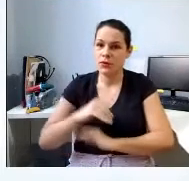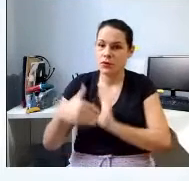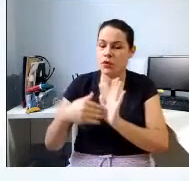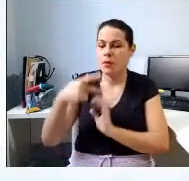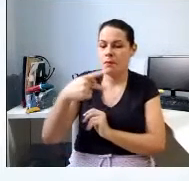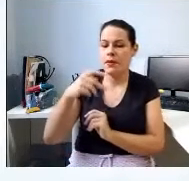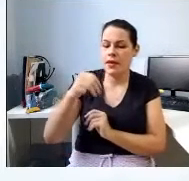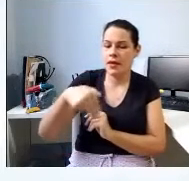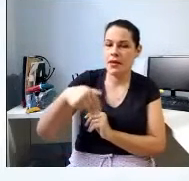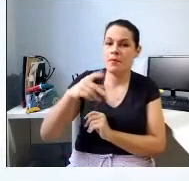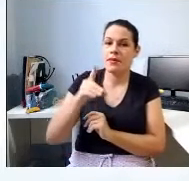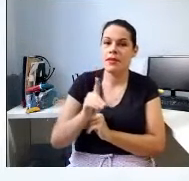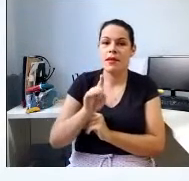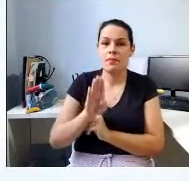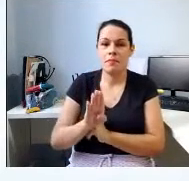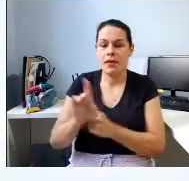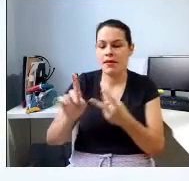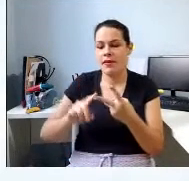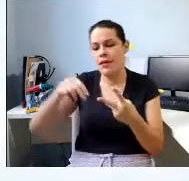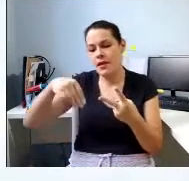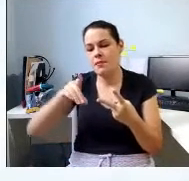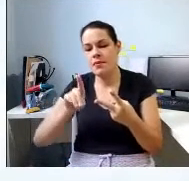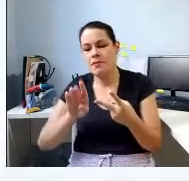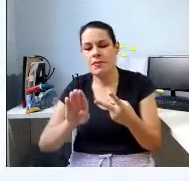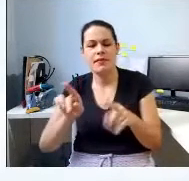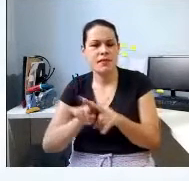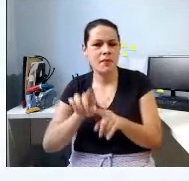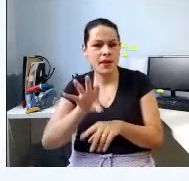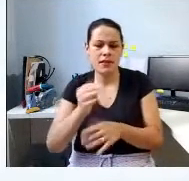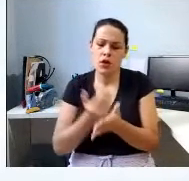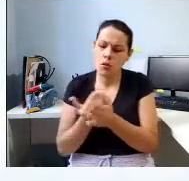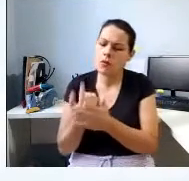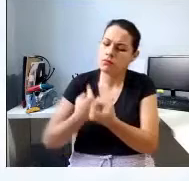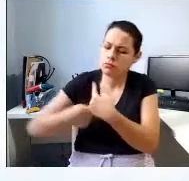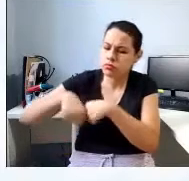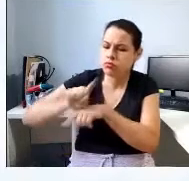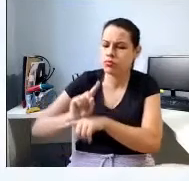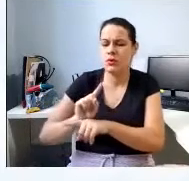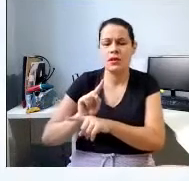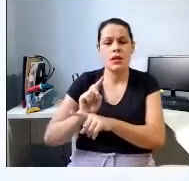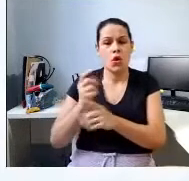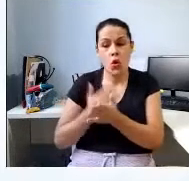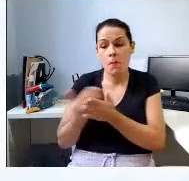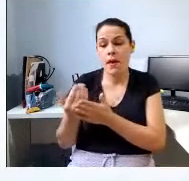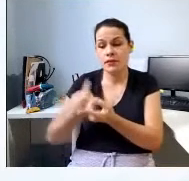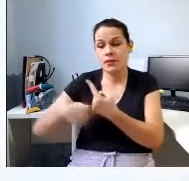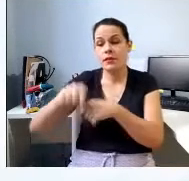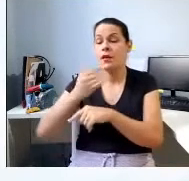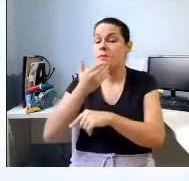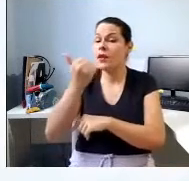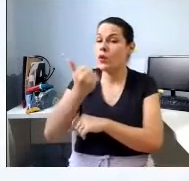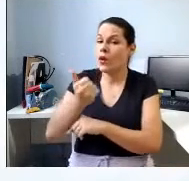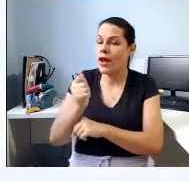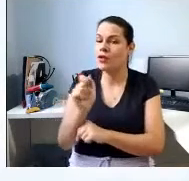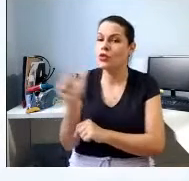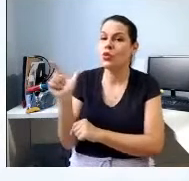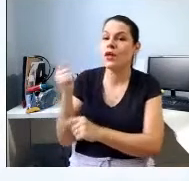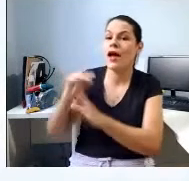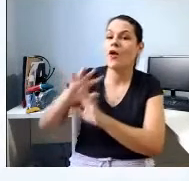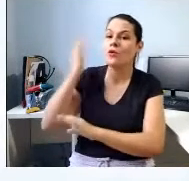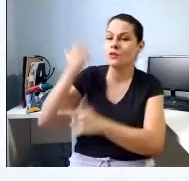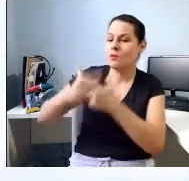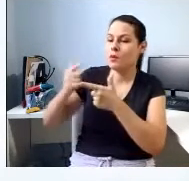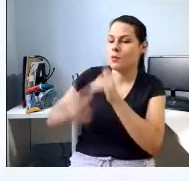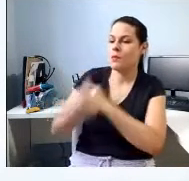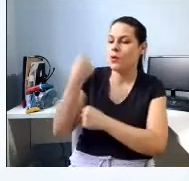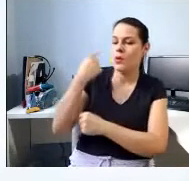PMDB, PMDB, então, um pouco começa a se recuperar daquela paulada que sofreu em 2018, da